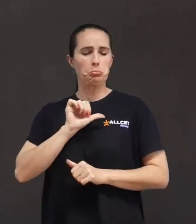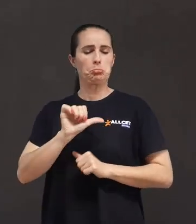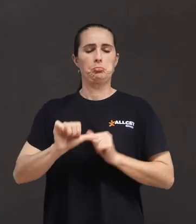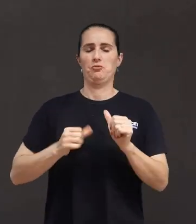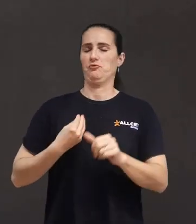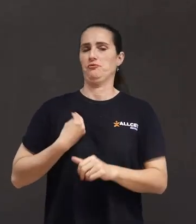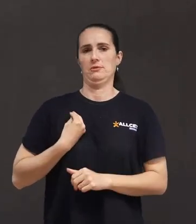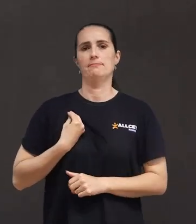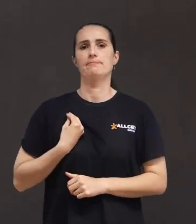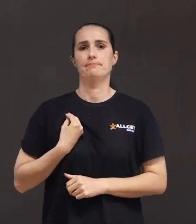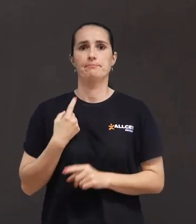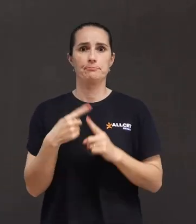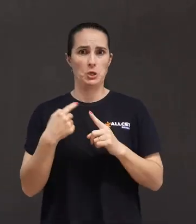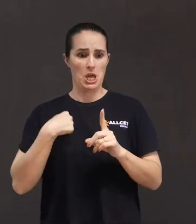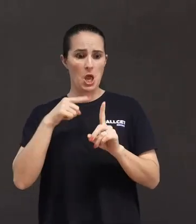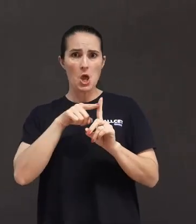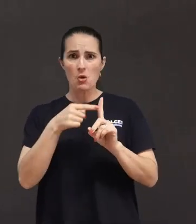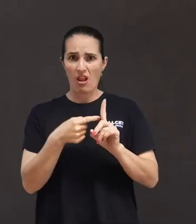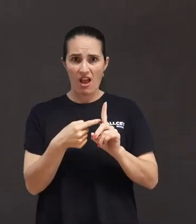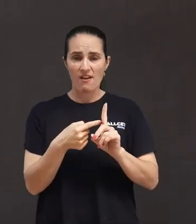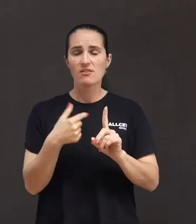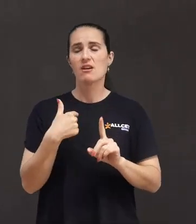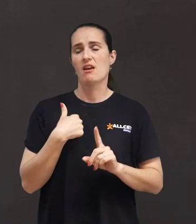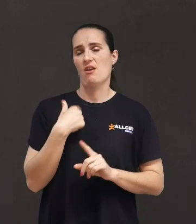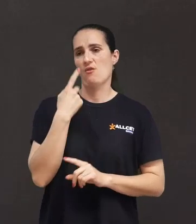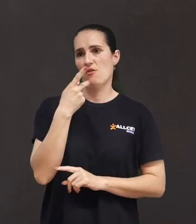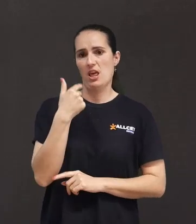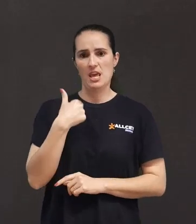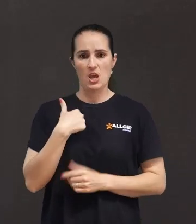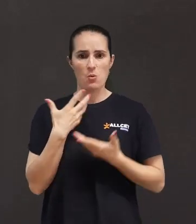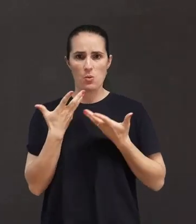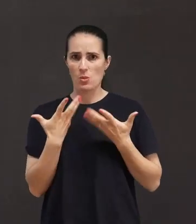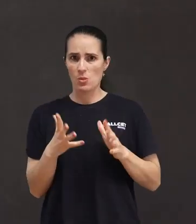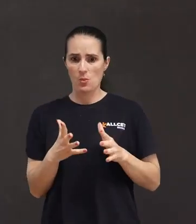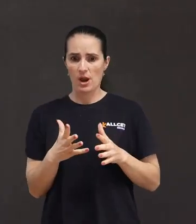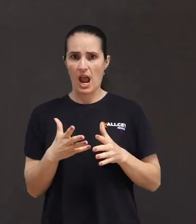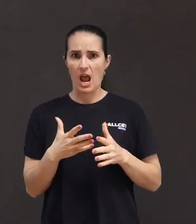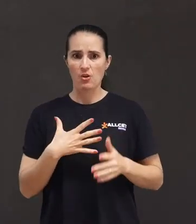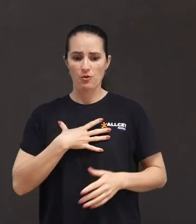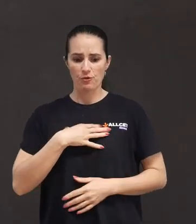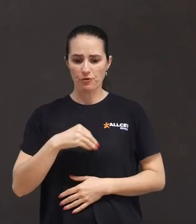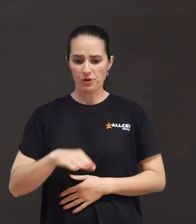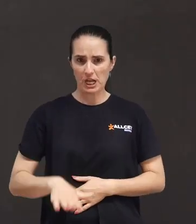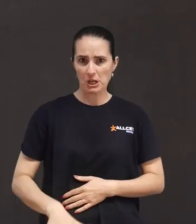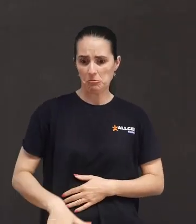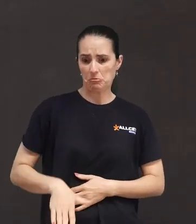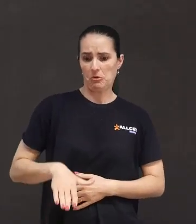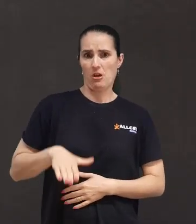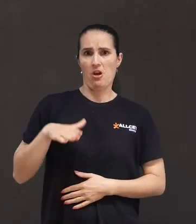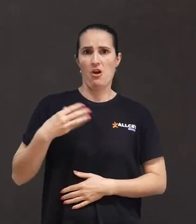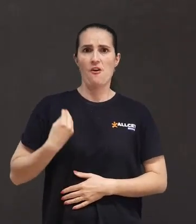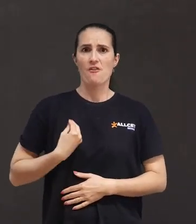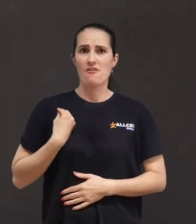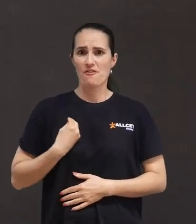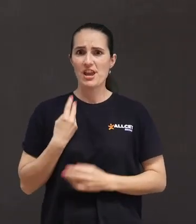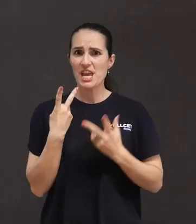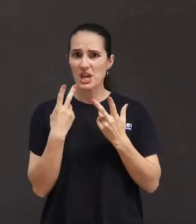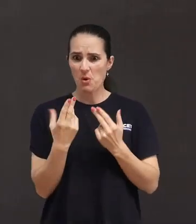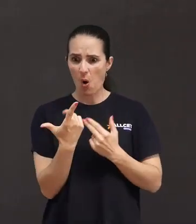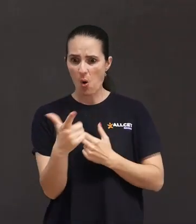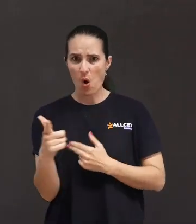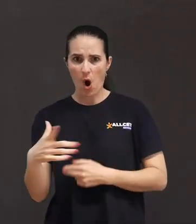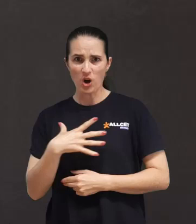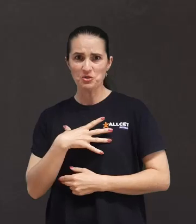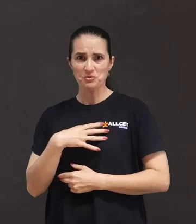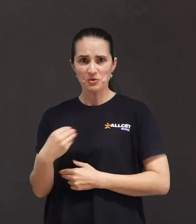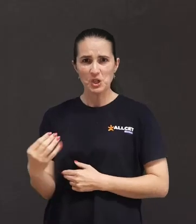Então, por conta de eu estar grávida, eu falei que eu não gostaria que aquela criança vivesse todas as situações que os meus outros